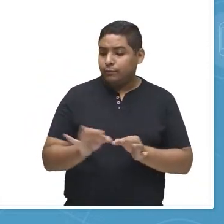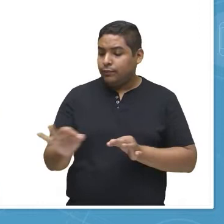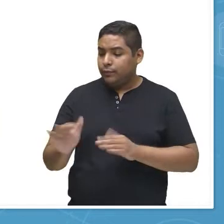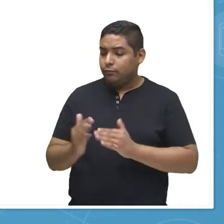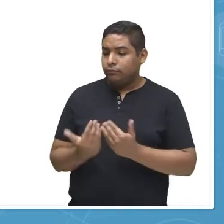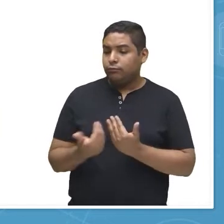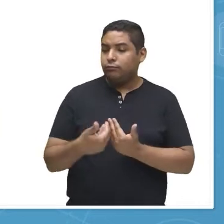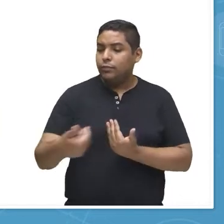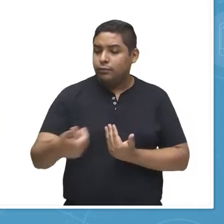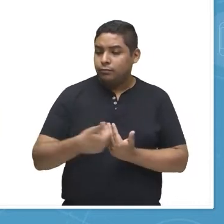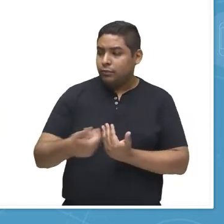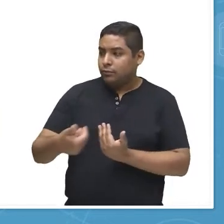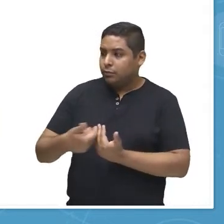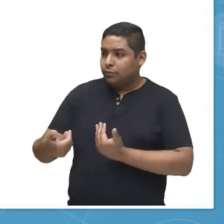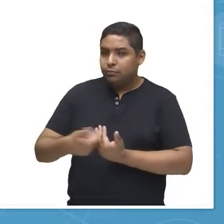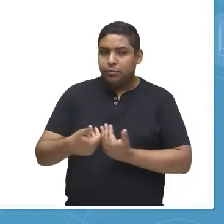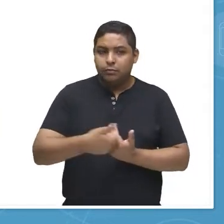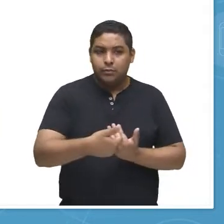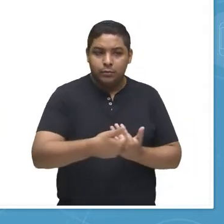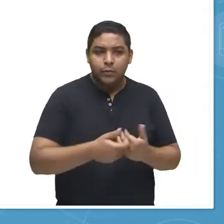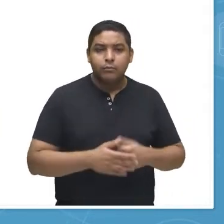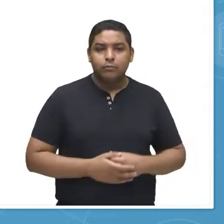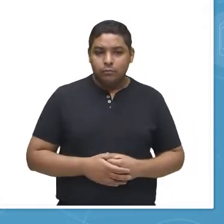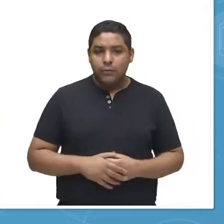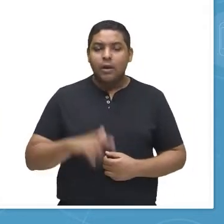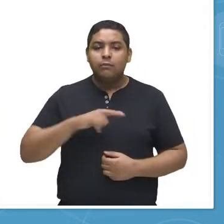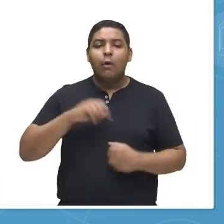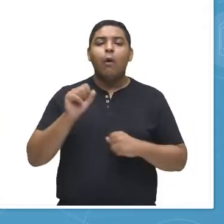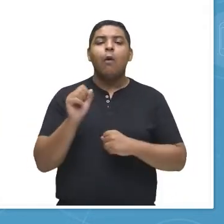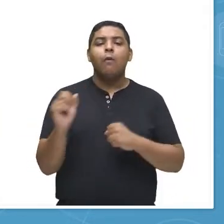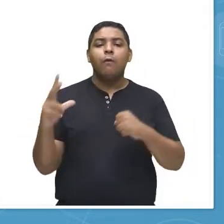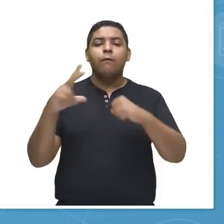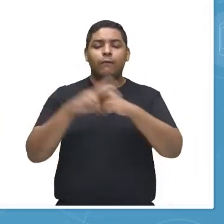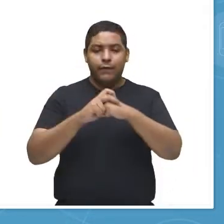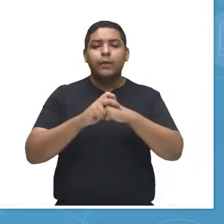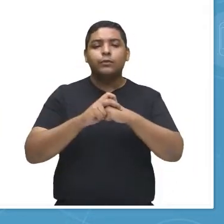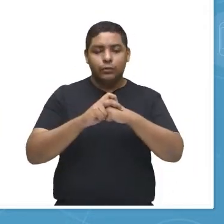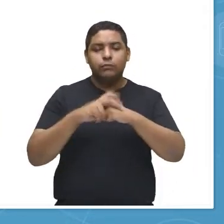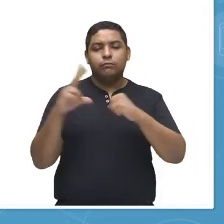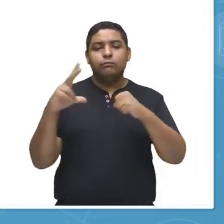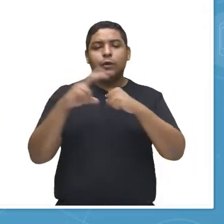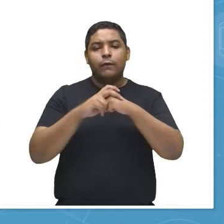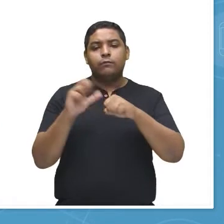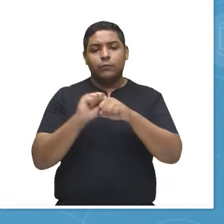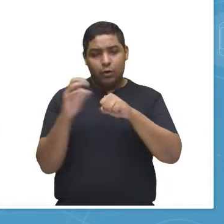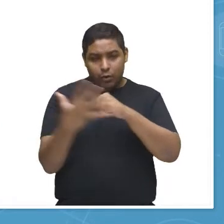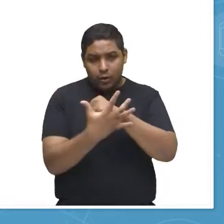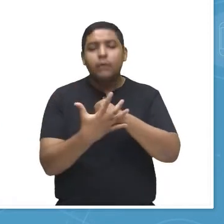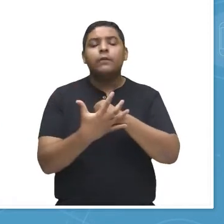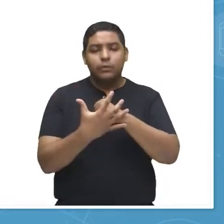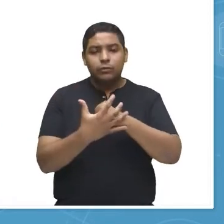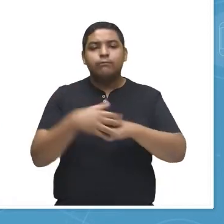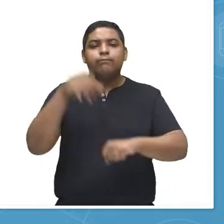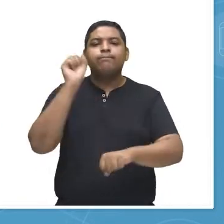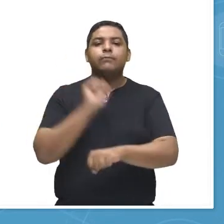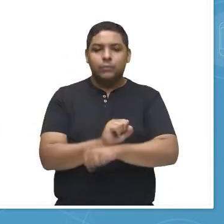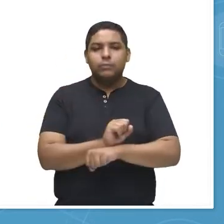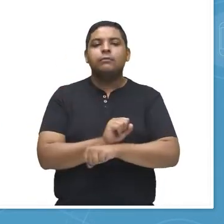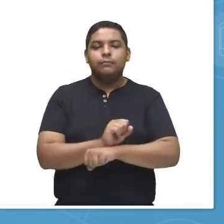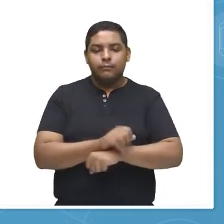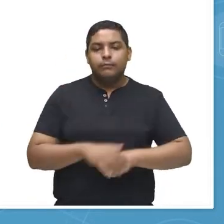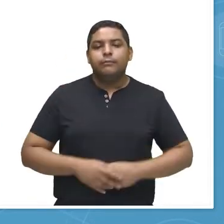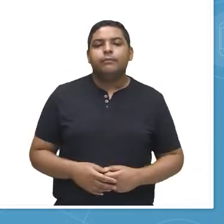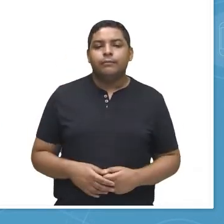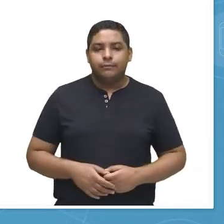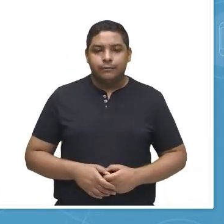se prolongue, né? Então, quanto menos gente circular nas cidades, quanto menos gente circular entre os centros urbanos, menos